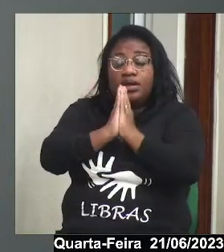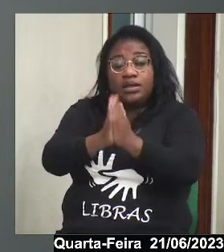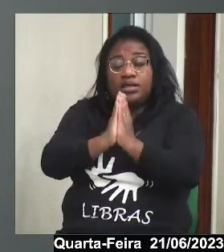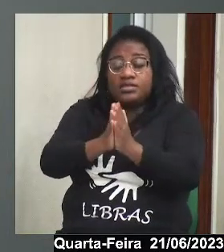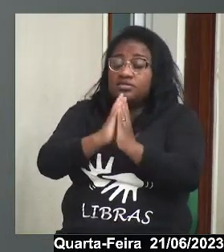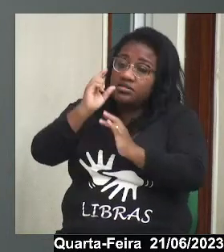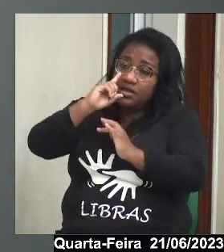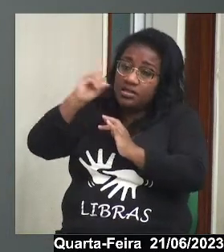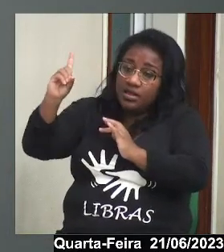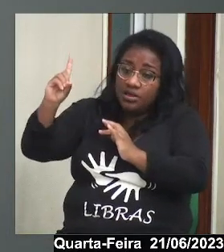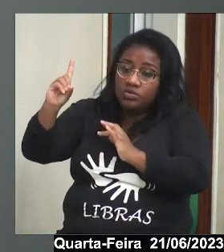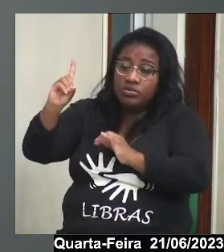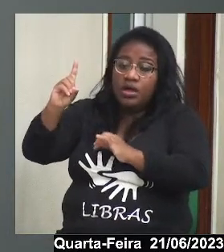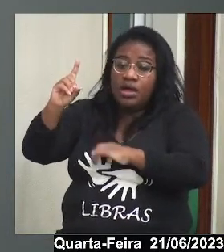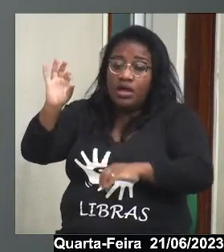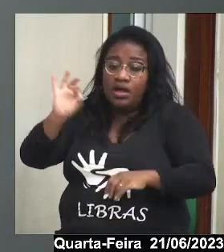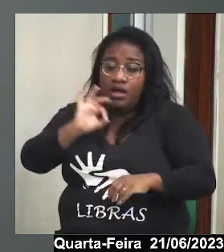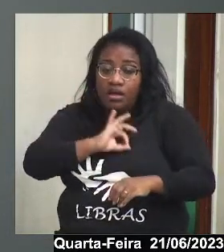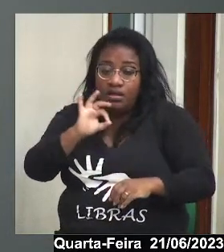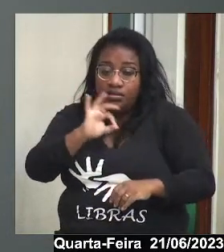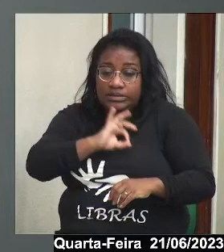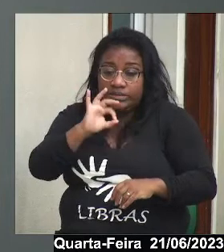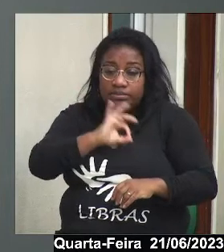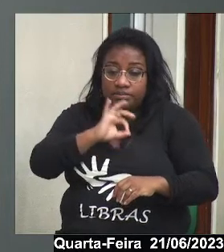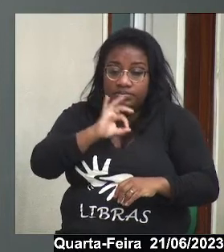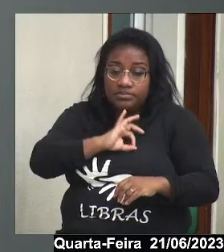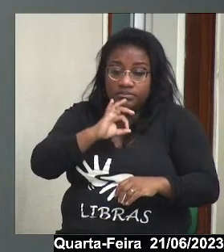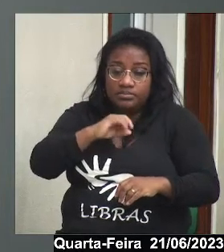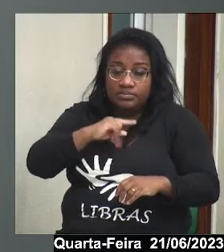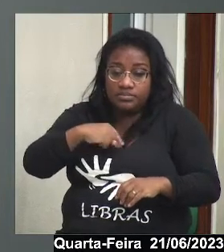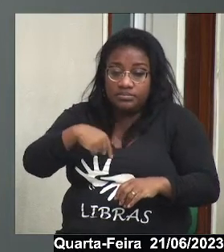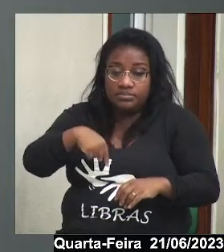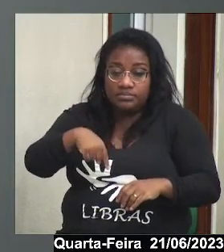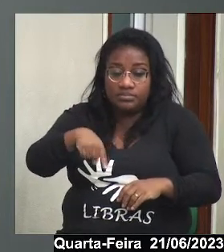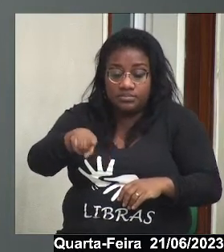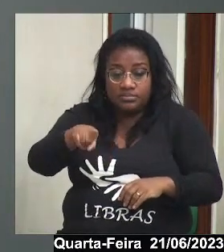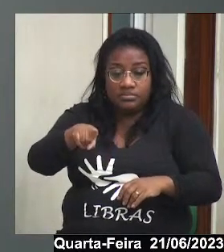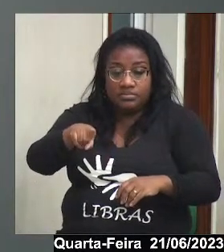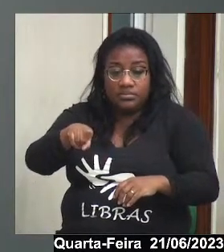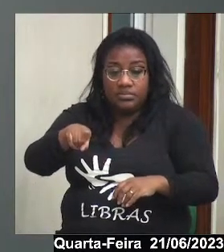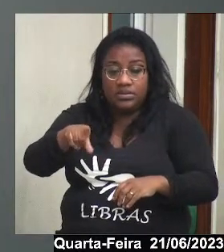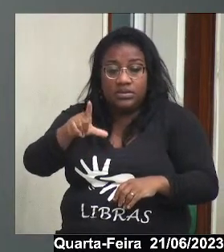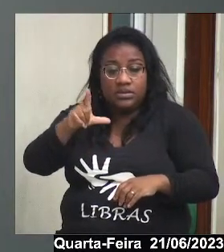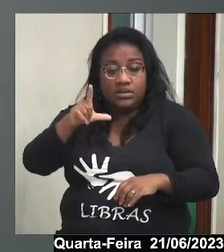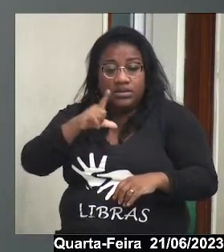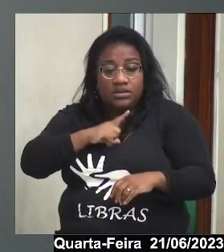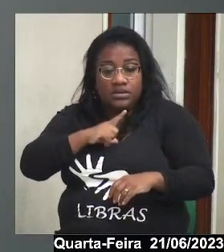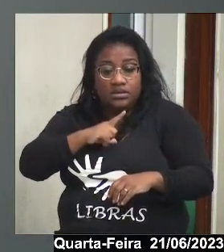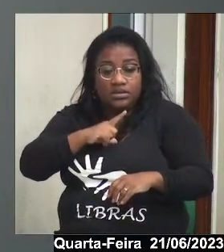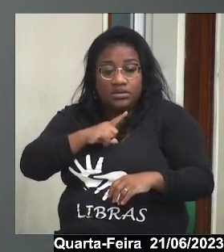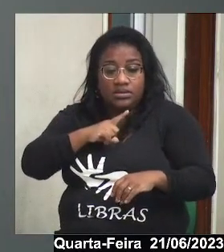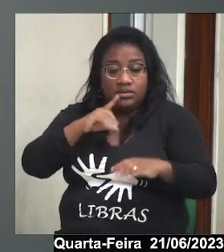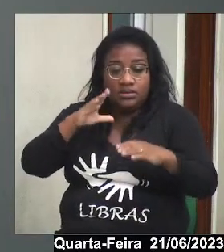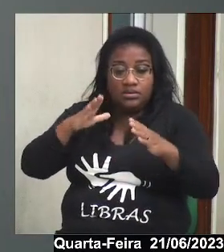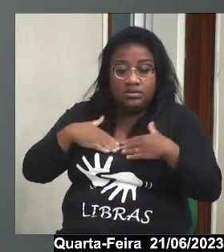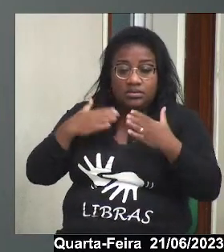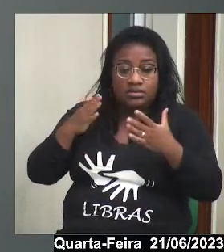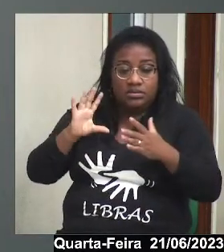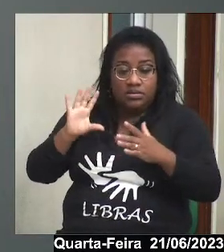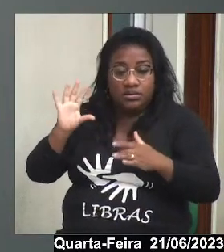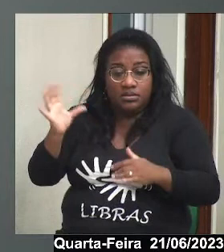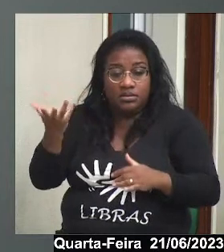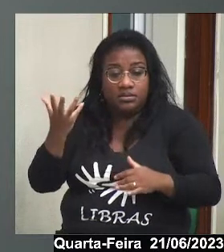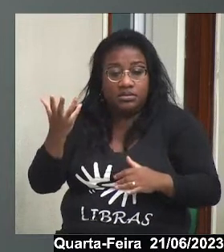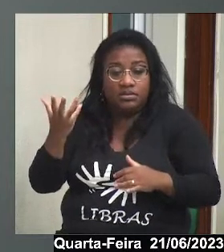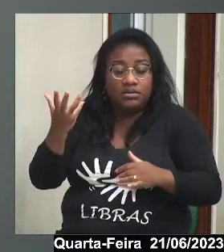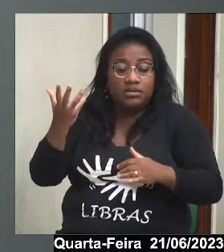graças a Deus, protegendo um pai de família que estava saindo de madrugada para trabalhar. Houve uma ação repentina em que